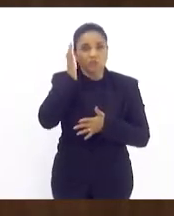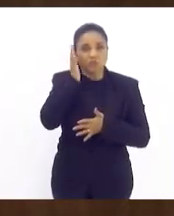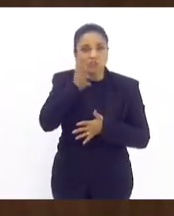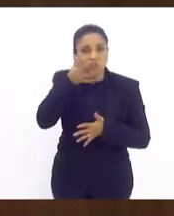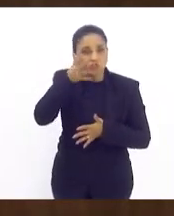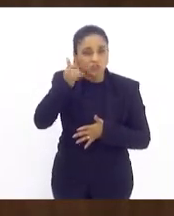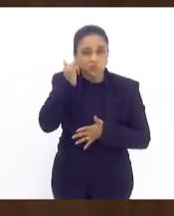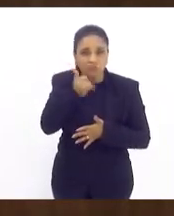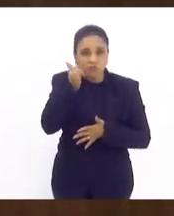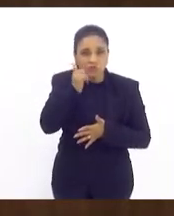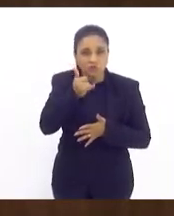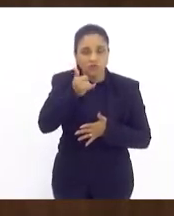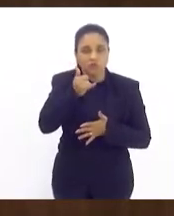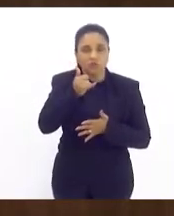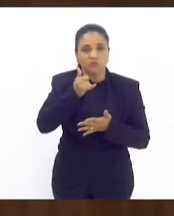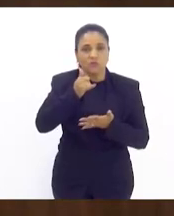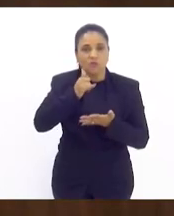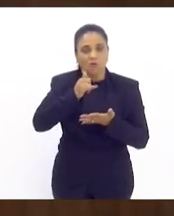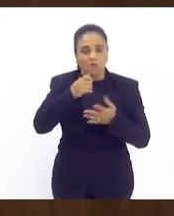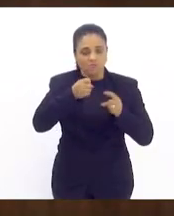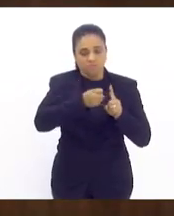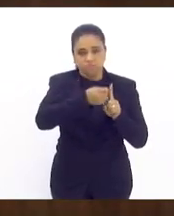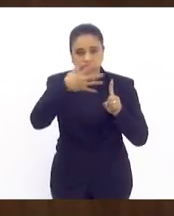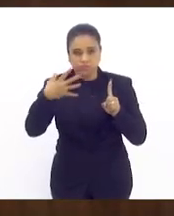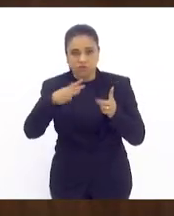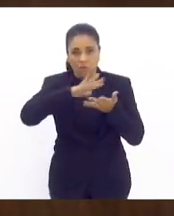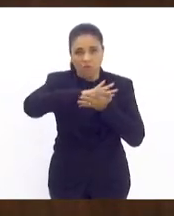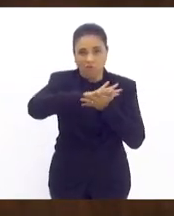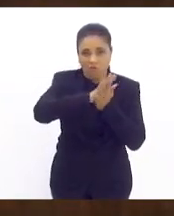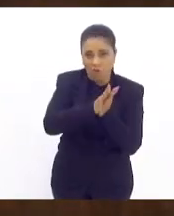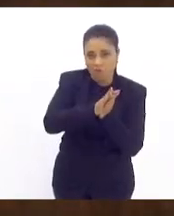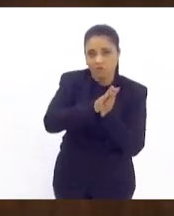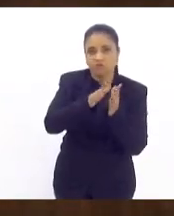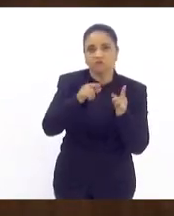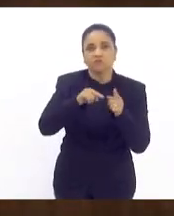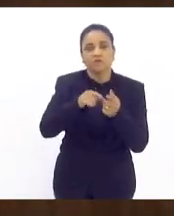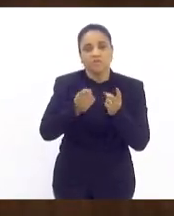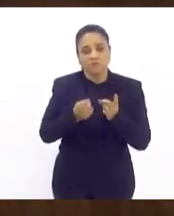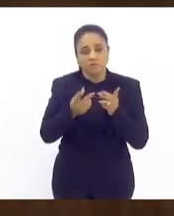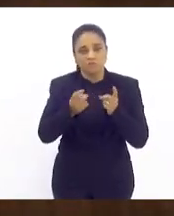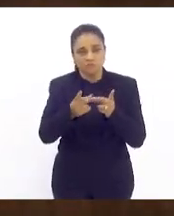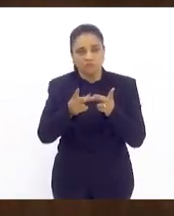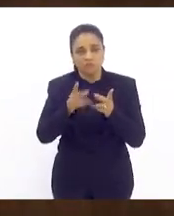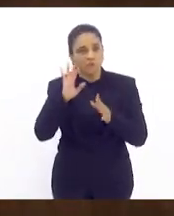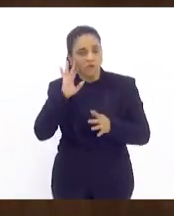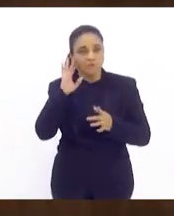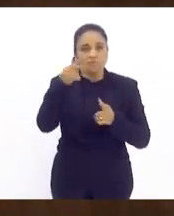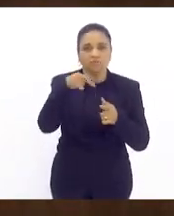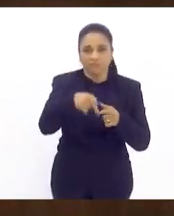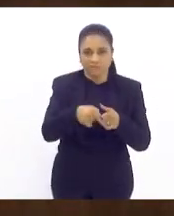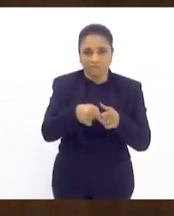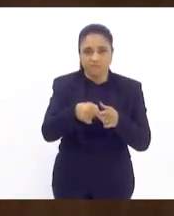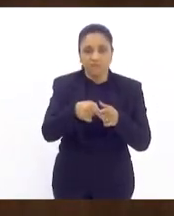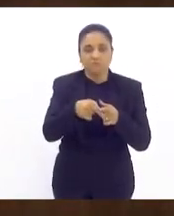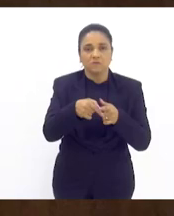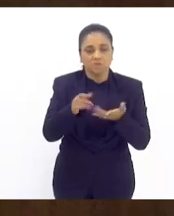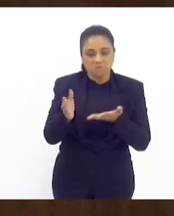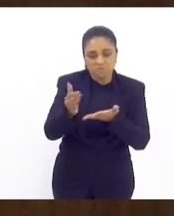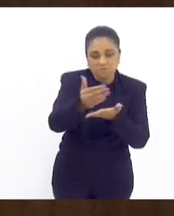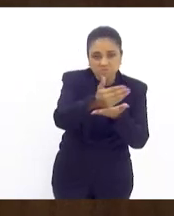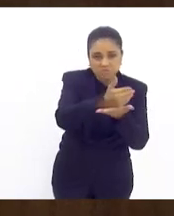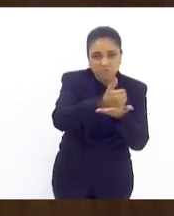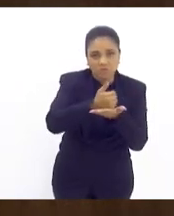homofóbicos e racismo são vendidos como solução para esse impasse de acordo com o levantamento da